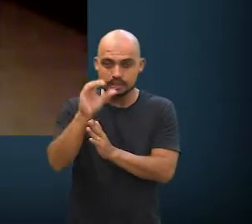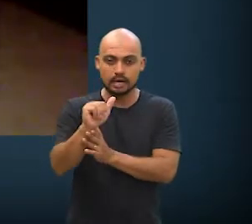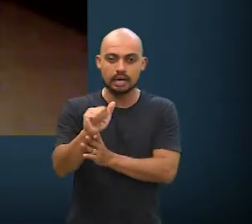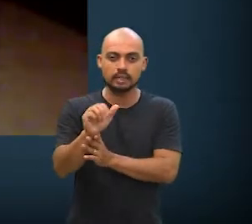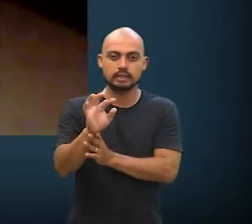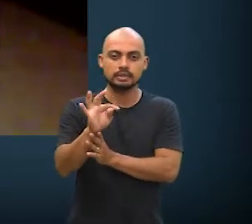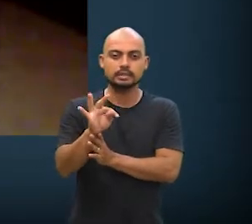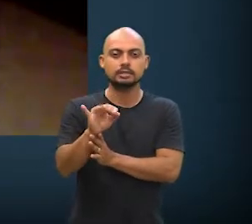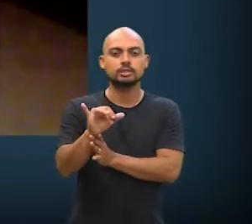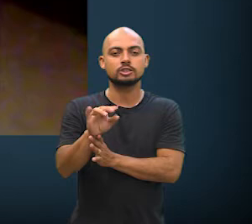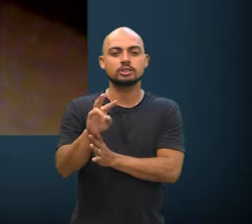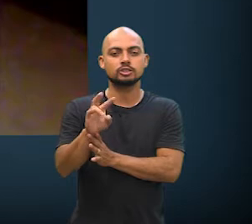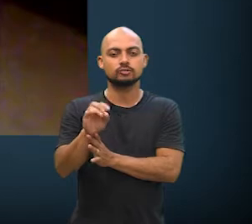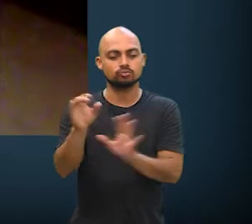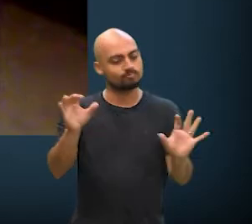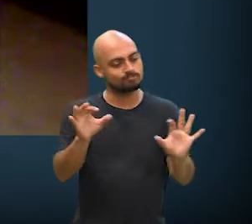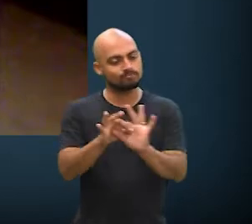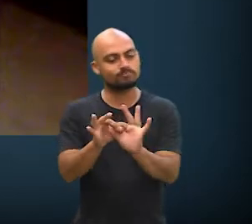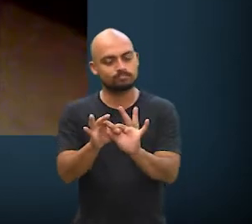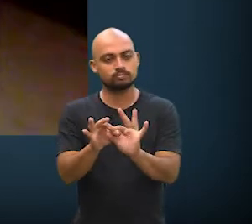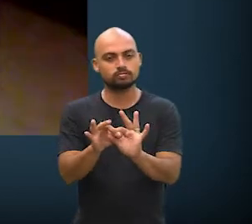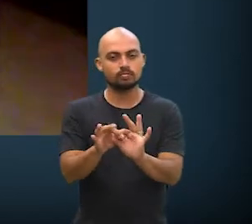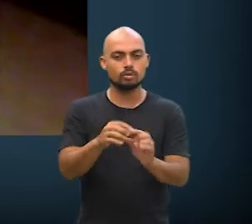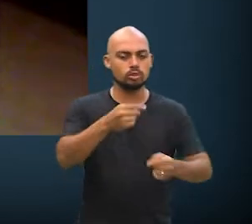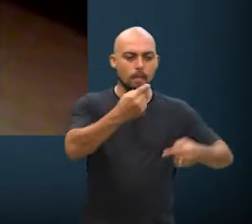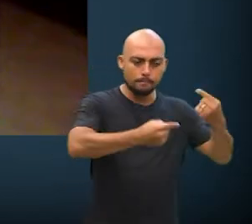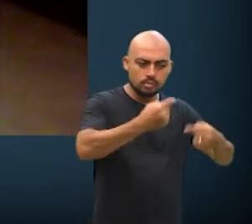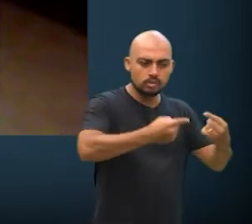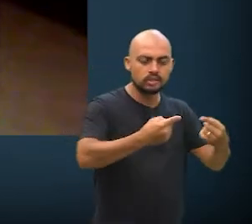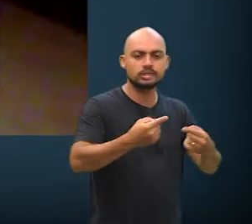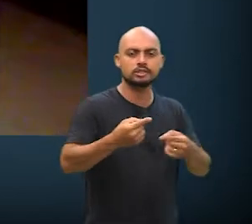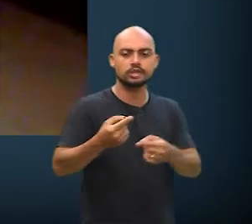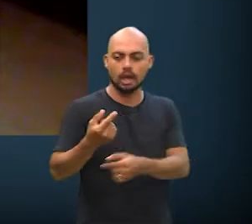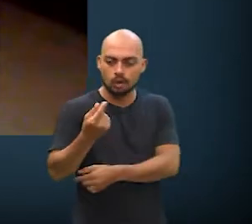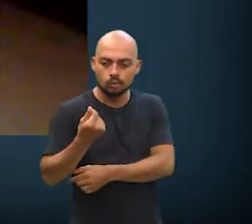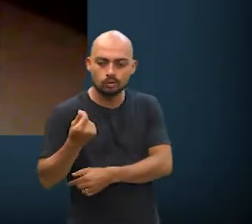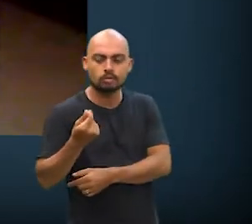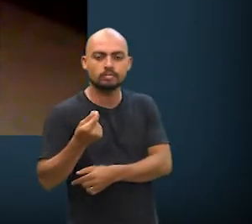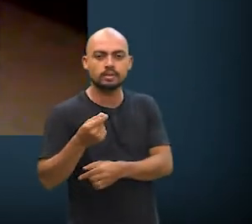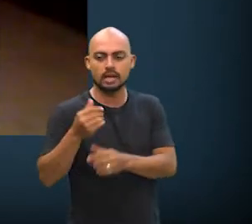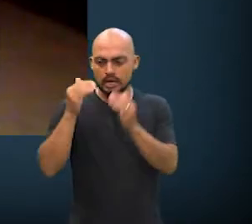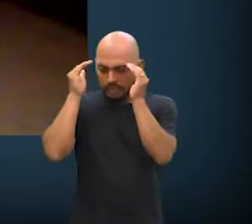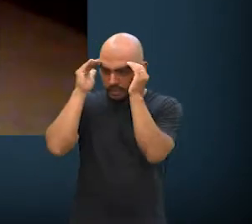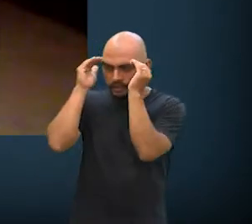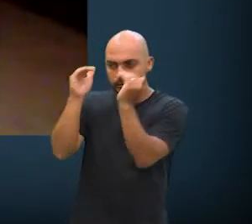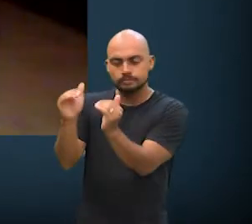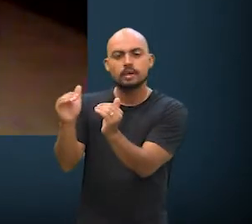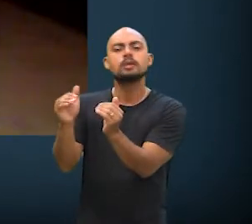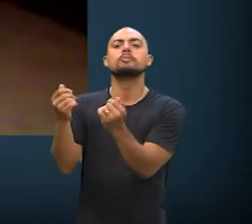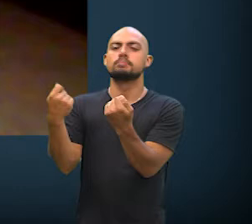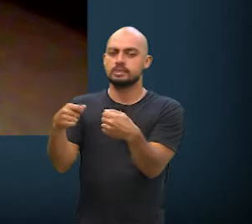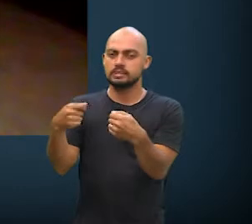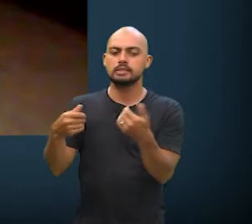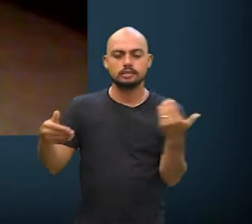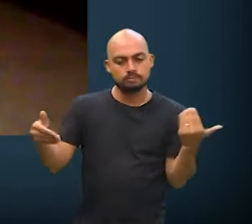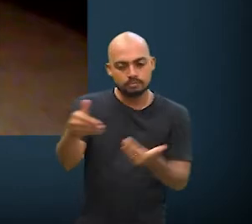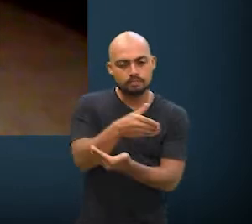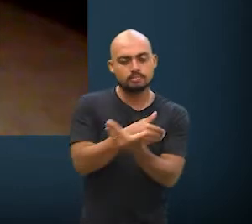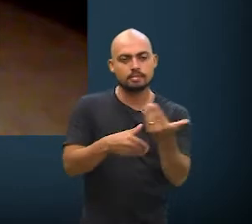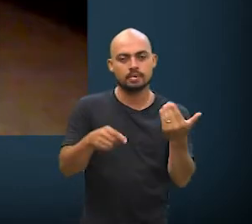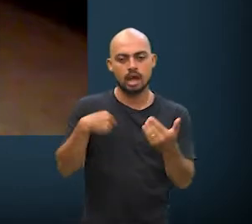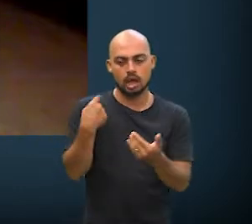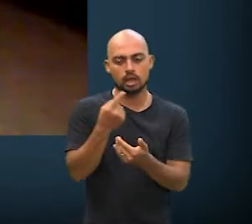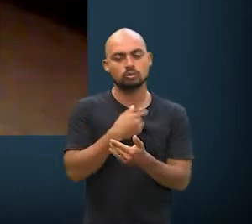né. Precisa falar sobre política, precisa falar sobre economia, precisa respeitar o próximo para falar sobre isso, para a gente começar a caminhar,